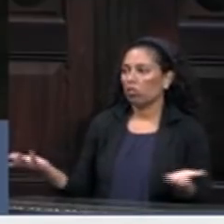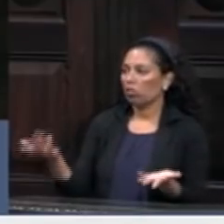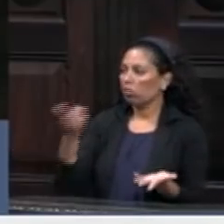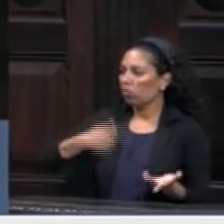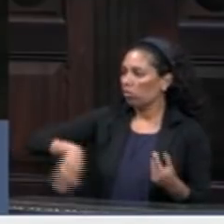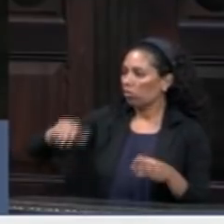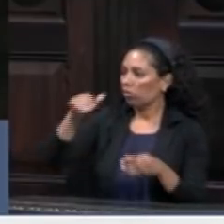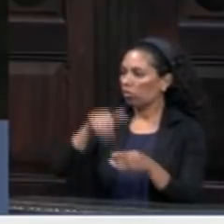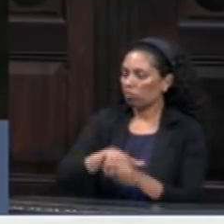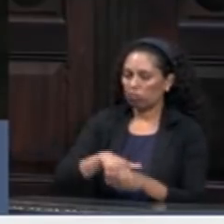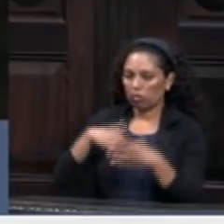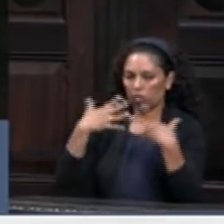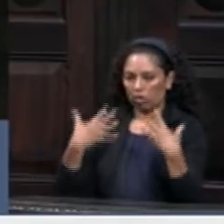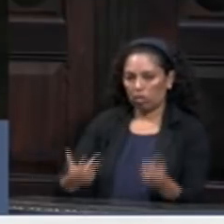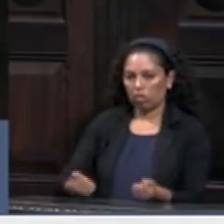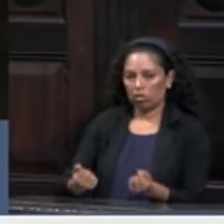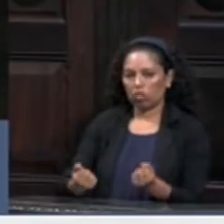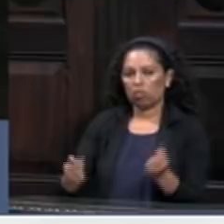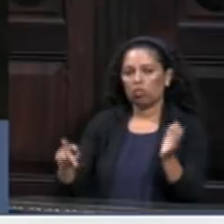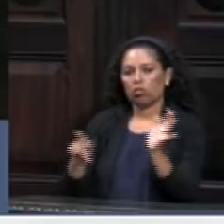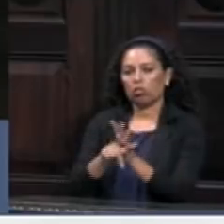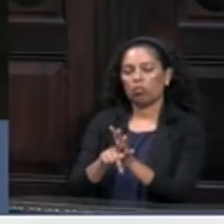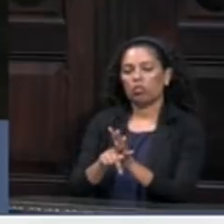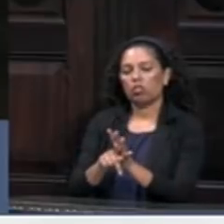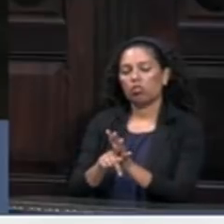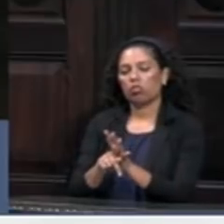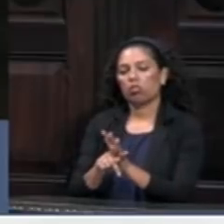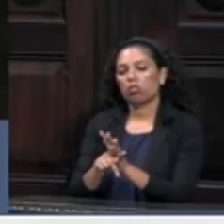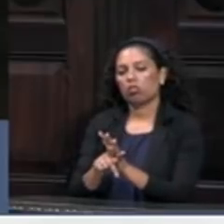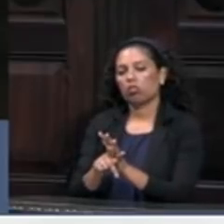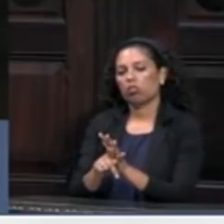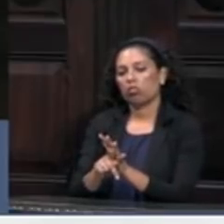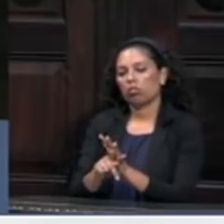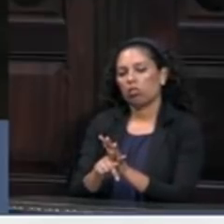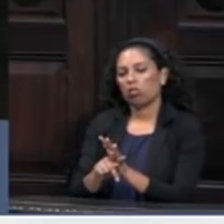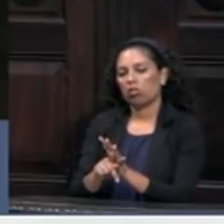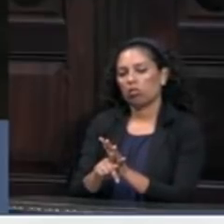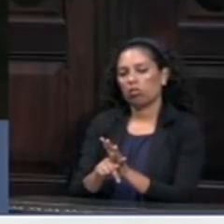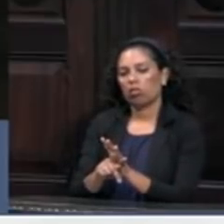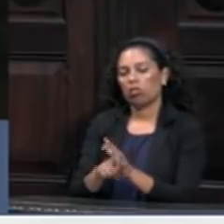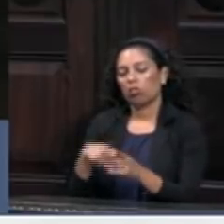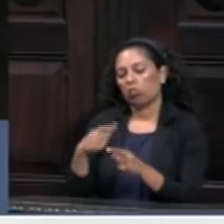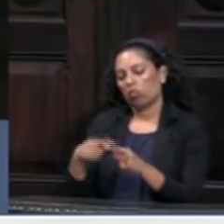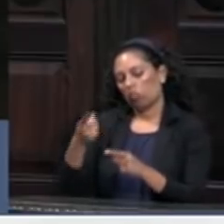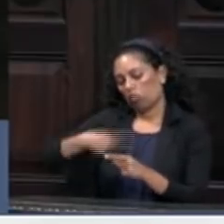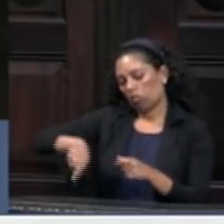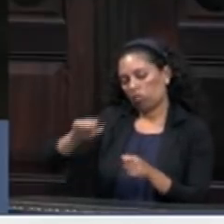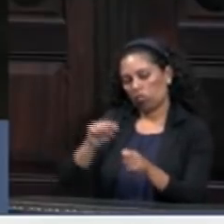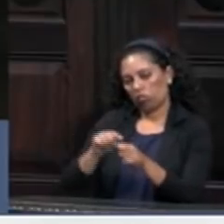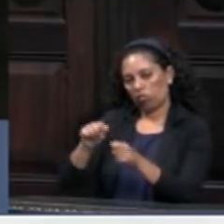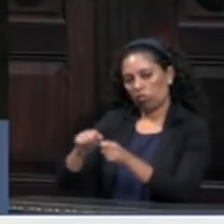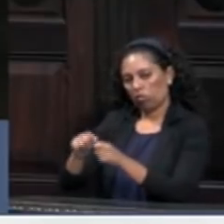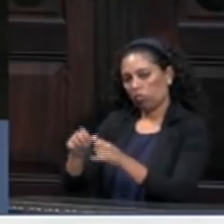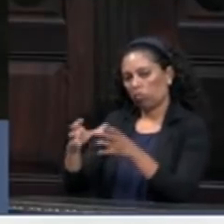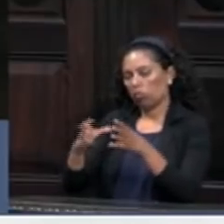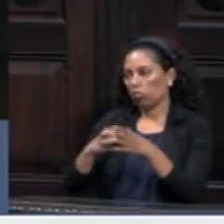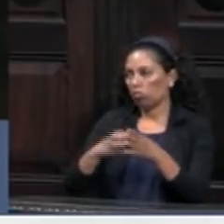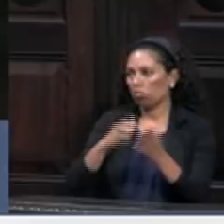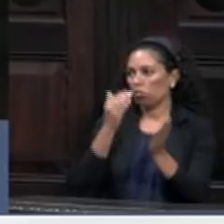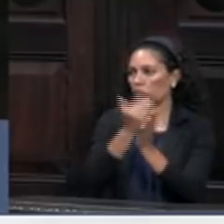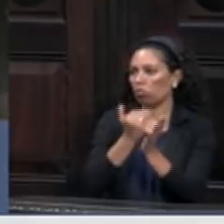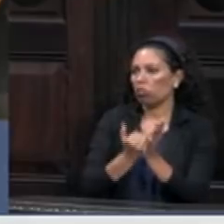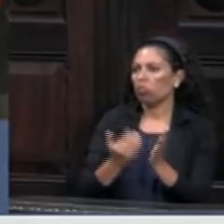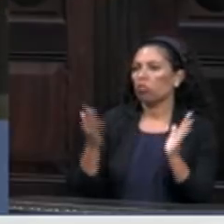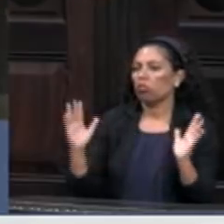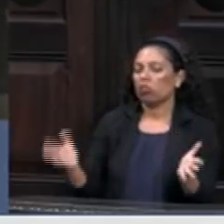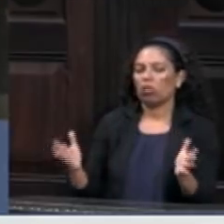votando favoravelmente ao projeto, como já o fizemos na Comissão de Orçamento. Muito obrigado,